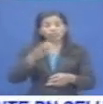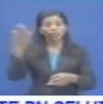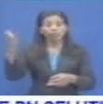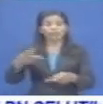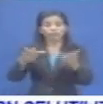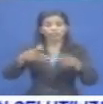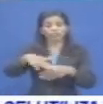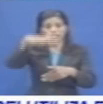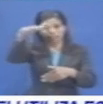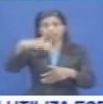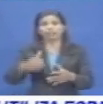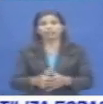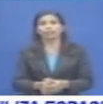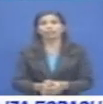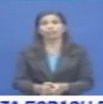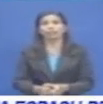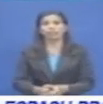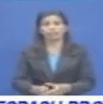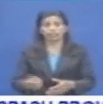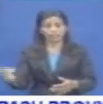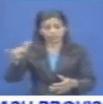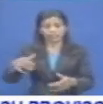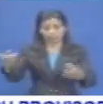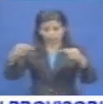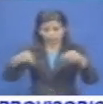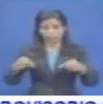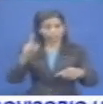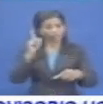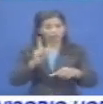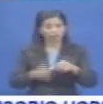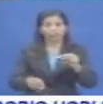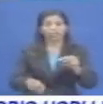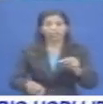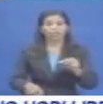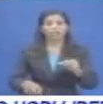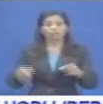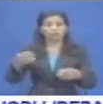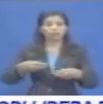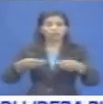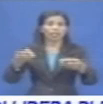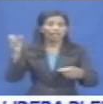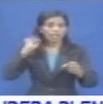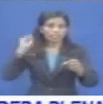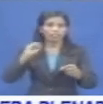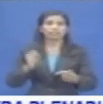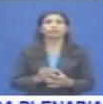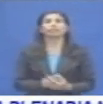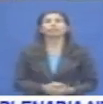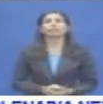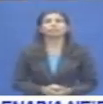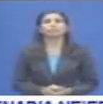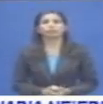labele for sira para bele acesso ba be mata né, bem, mas agora fornece ba dilaran. Semana hoje, equipa